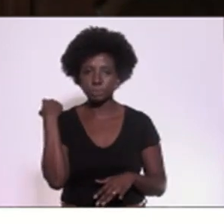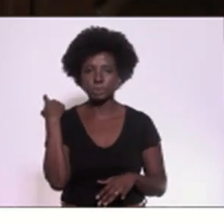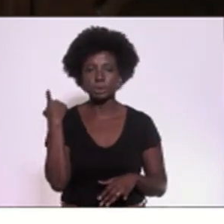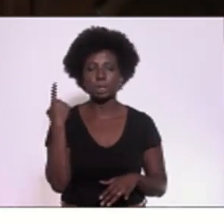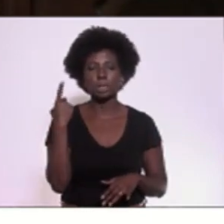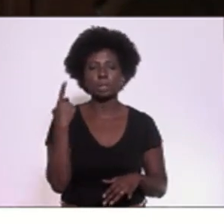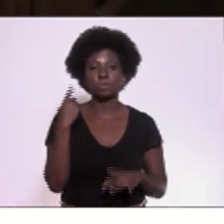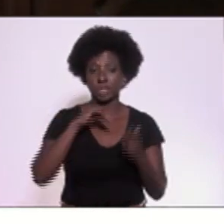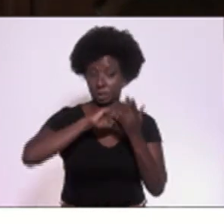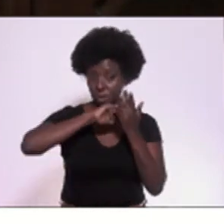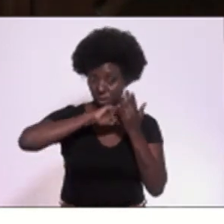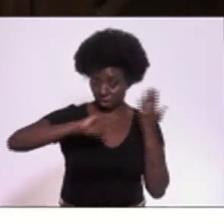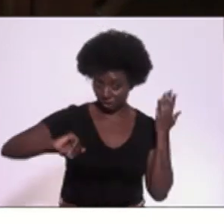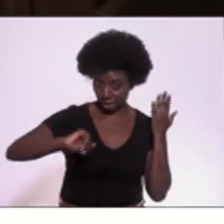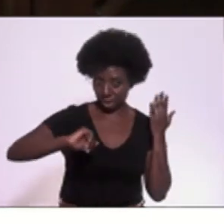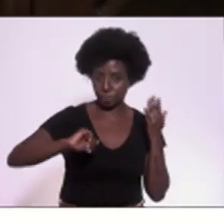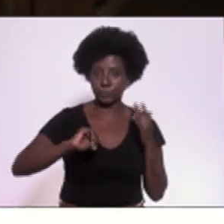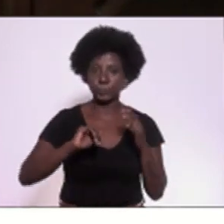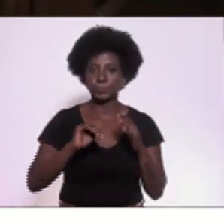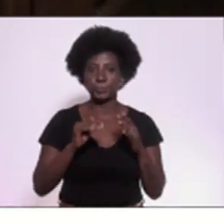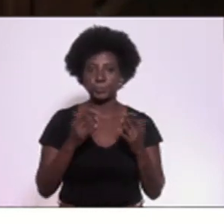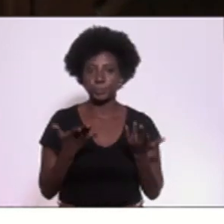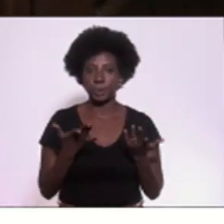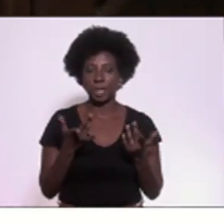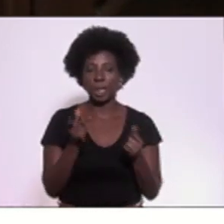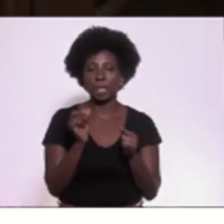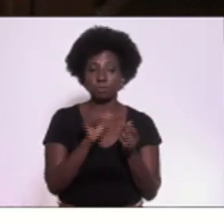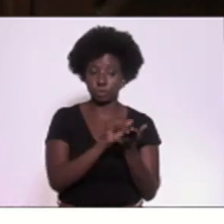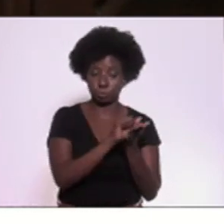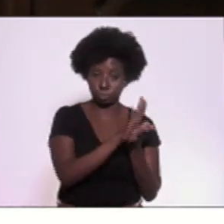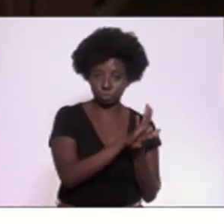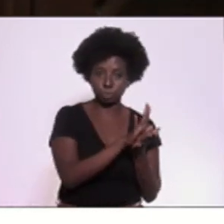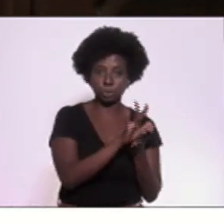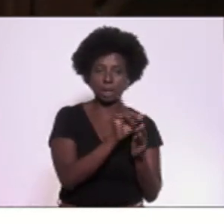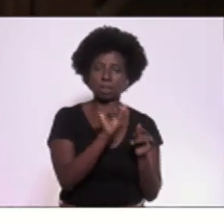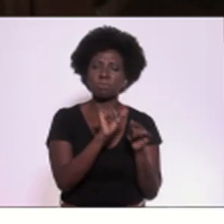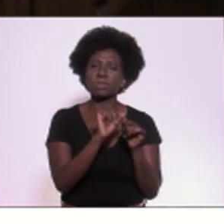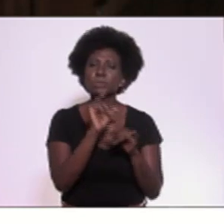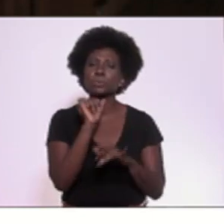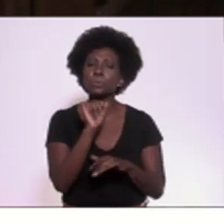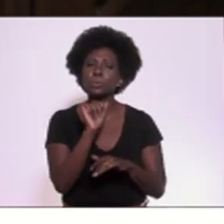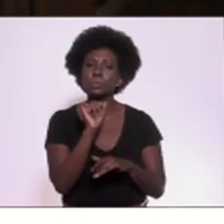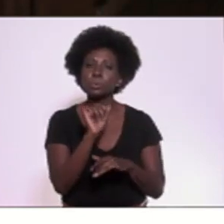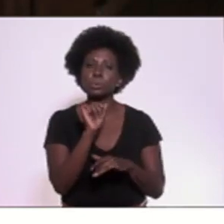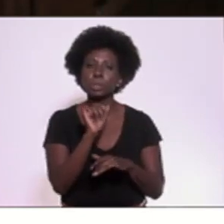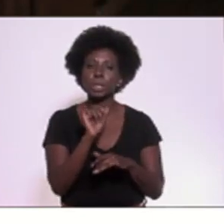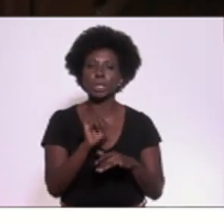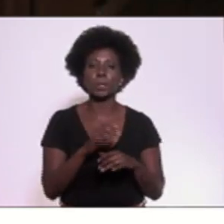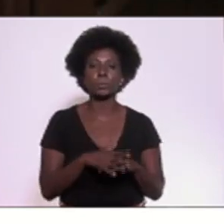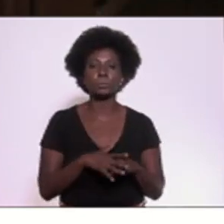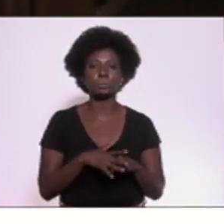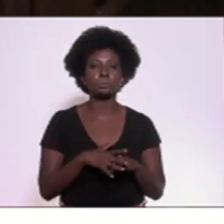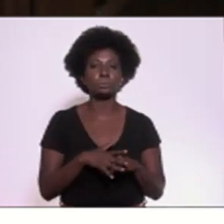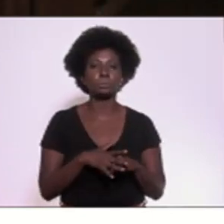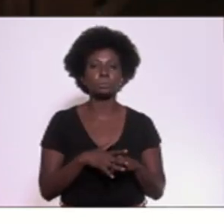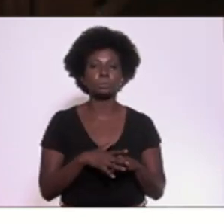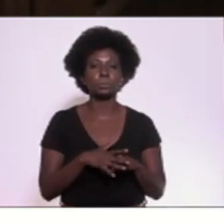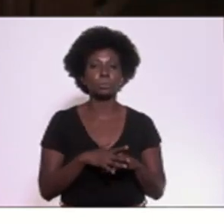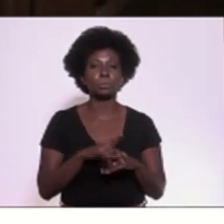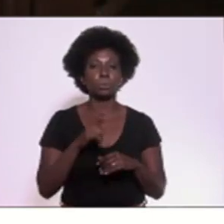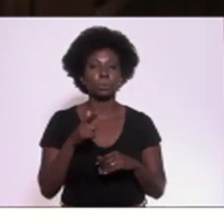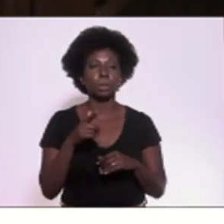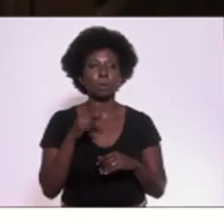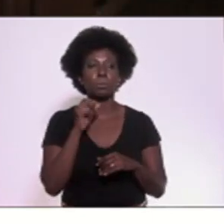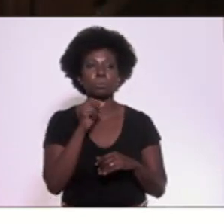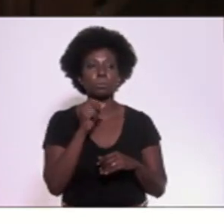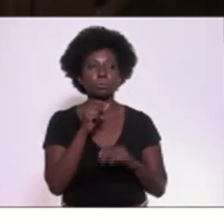cassado, ele também lá fez um discurso que ele intitulou Oração aos